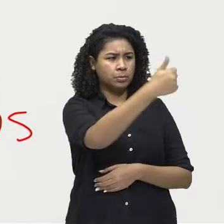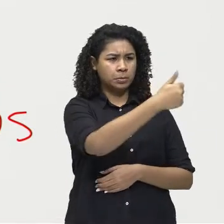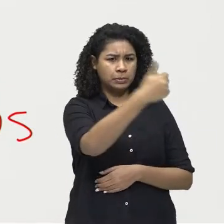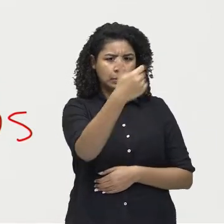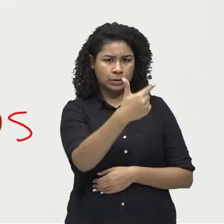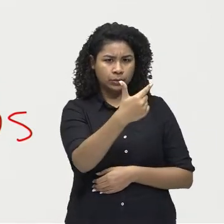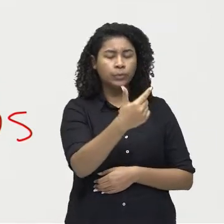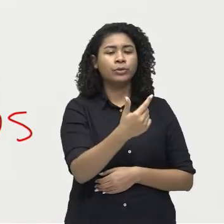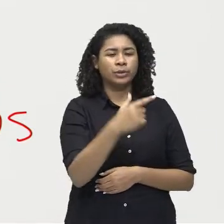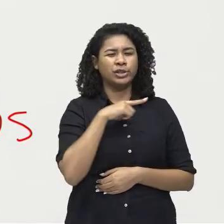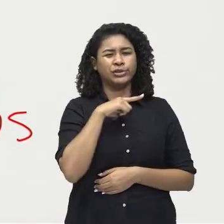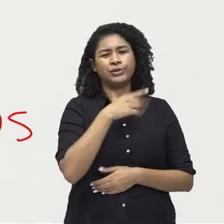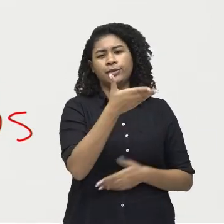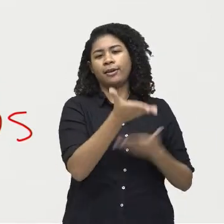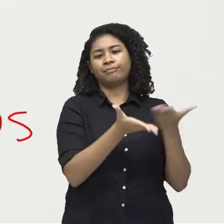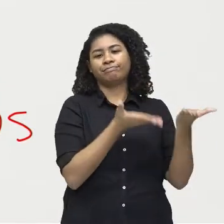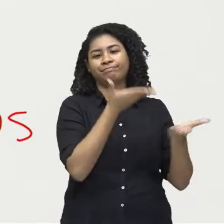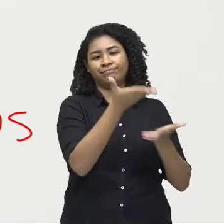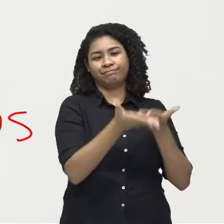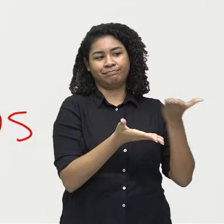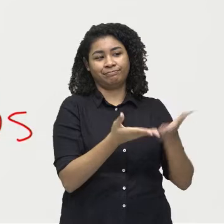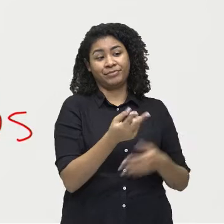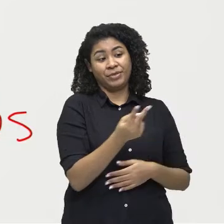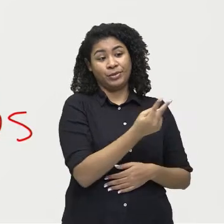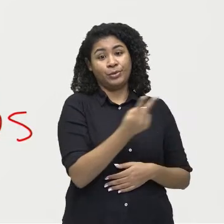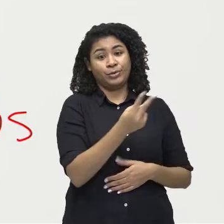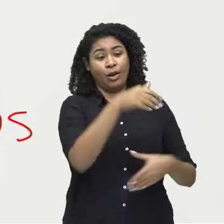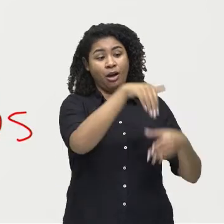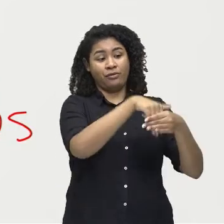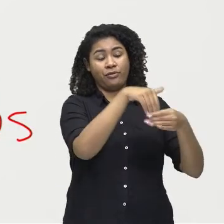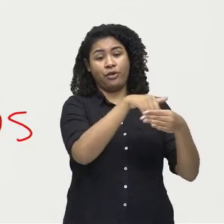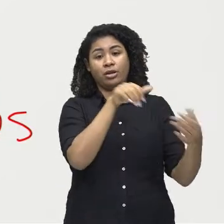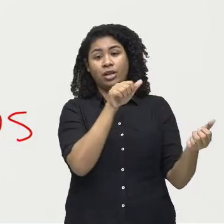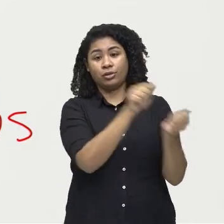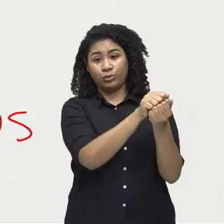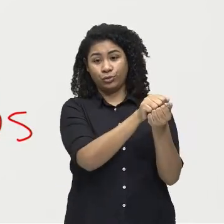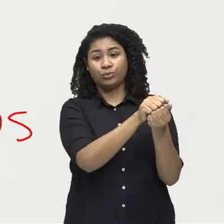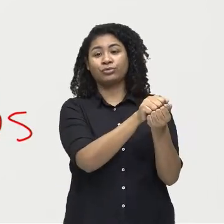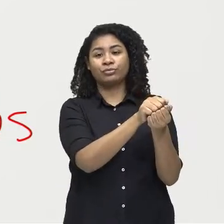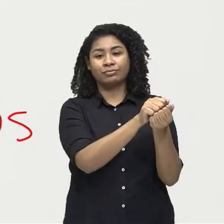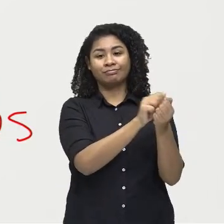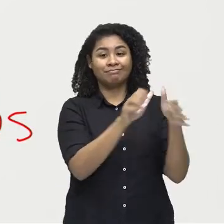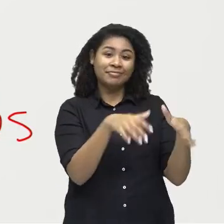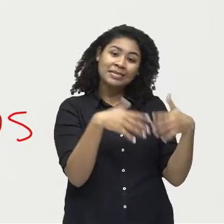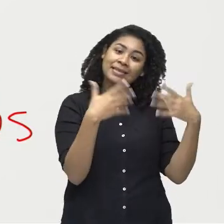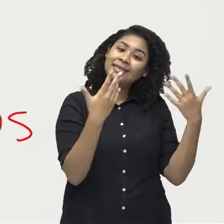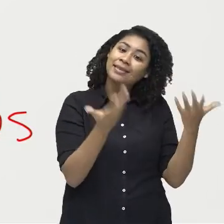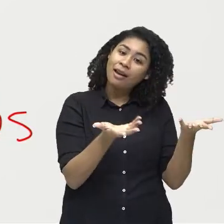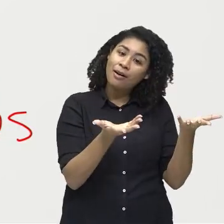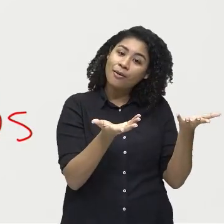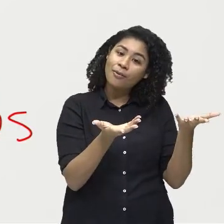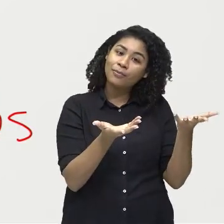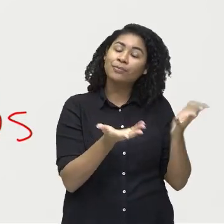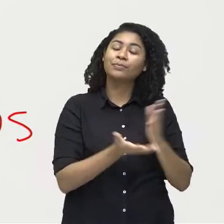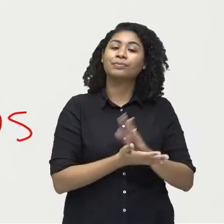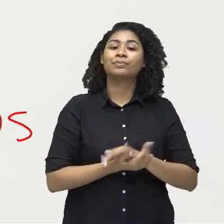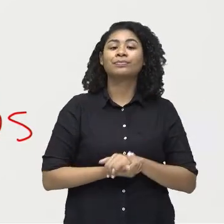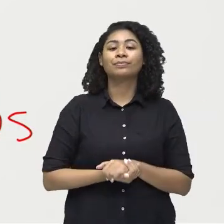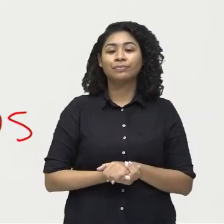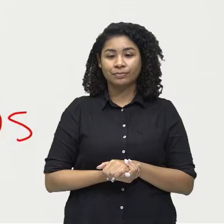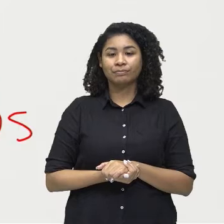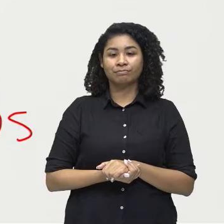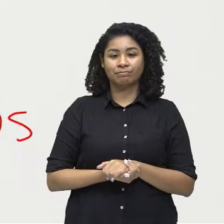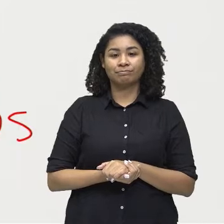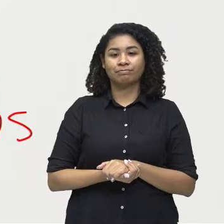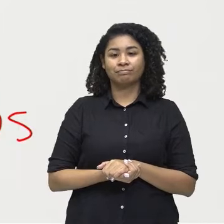primeiro e segundo estado votariam juntos. Assim, dessa maneira, o clero e